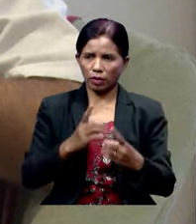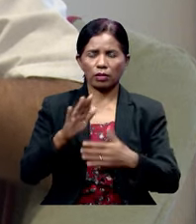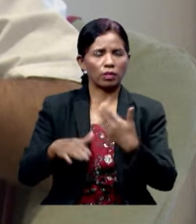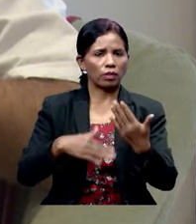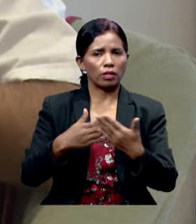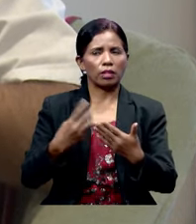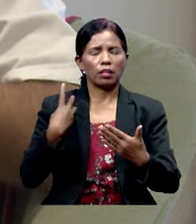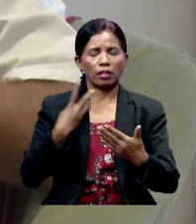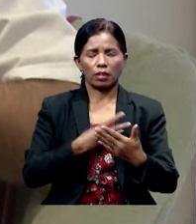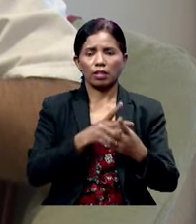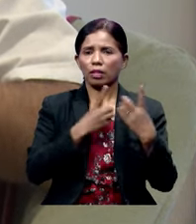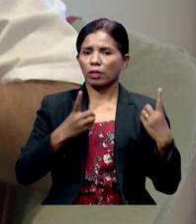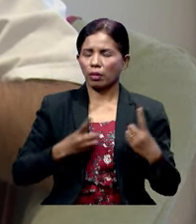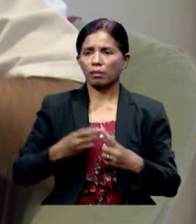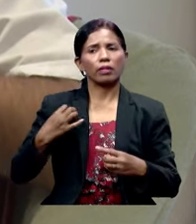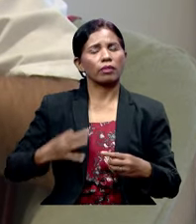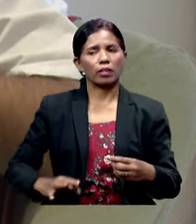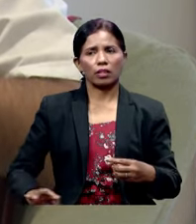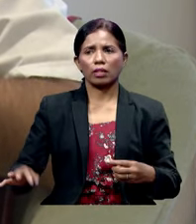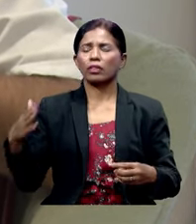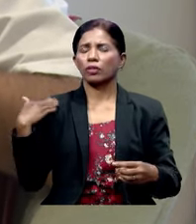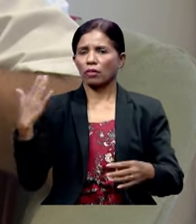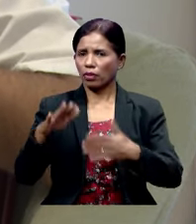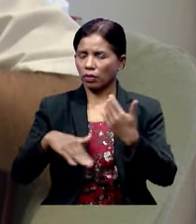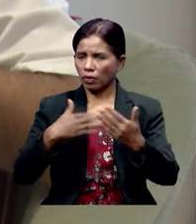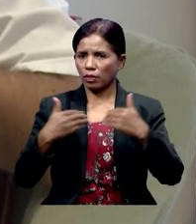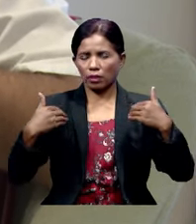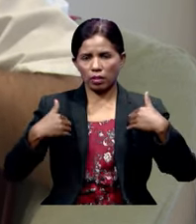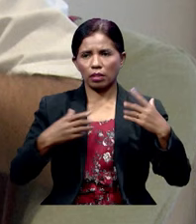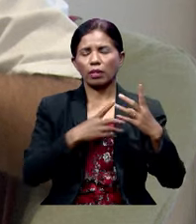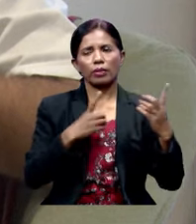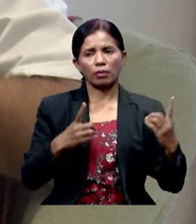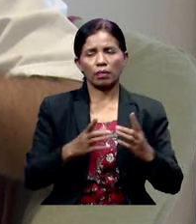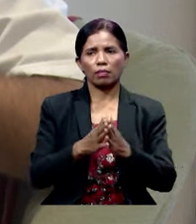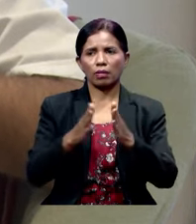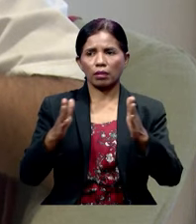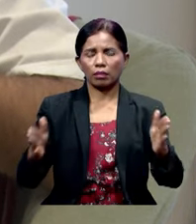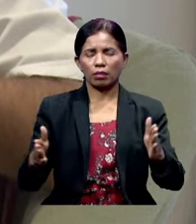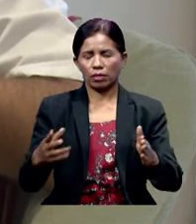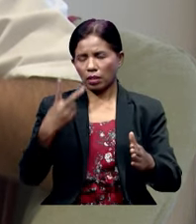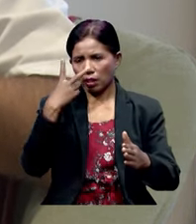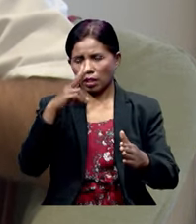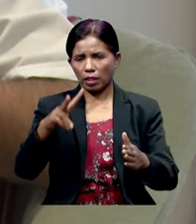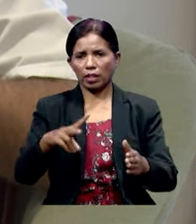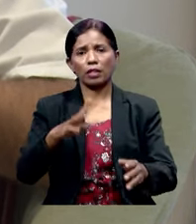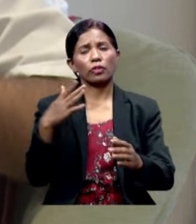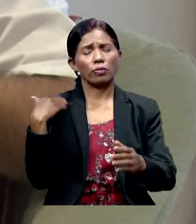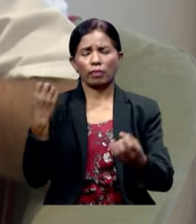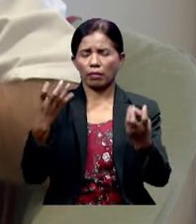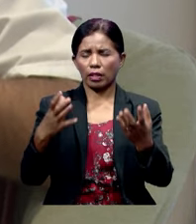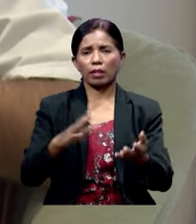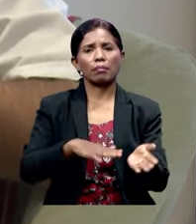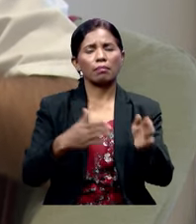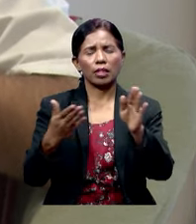amor da Fraternidade os jovens que faleceram num massacre de santa de santa cruz